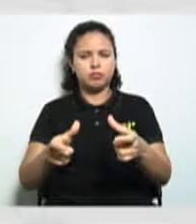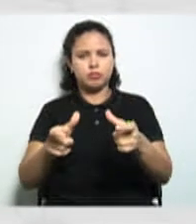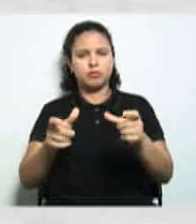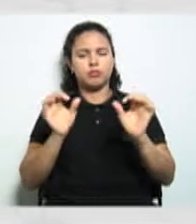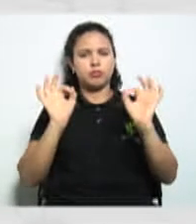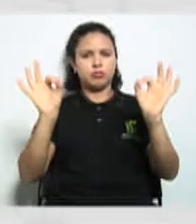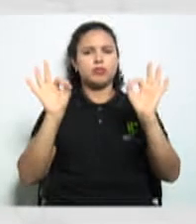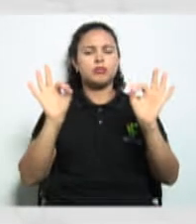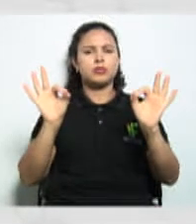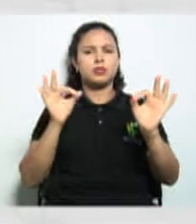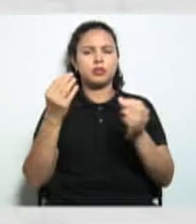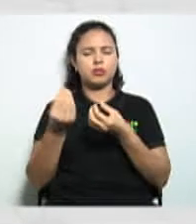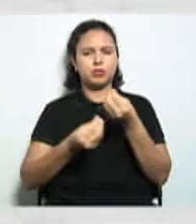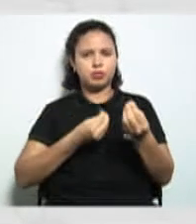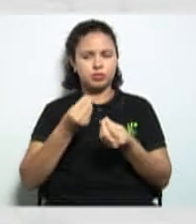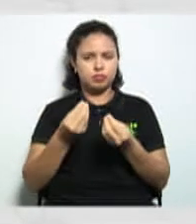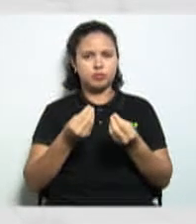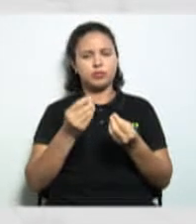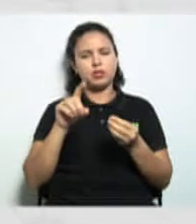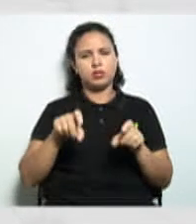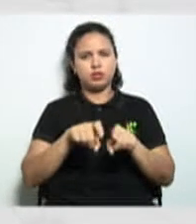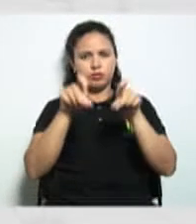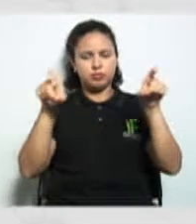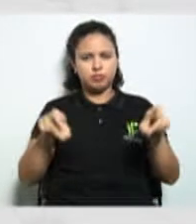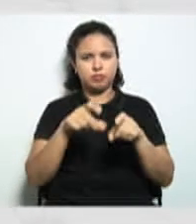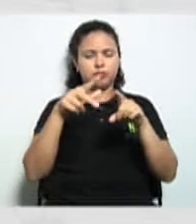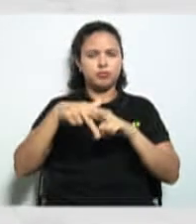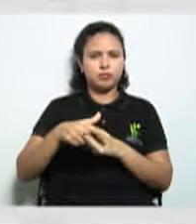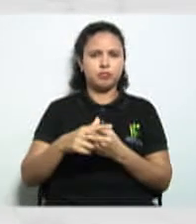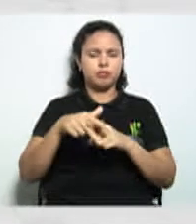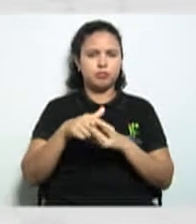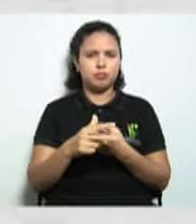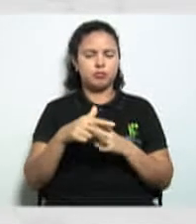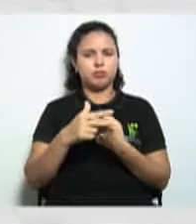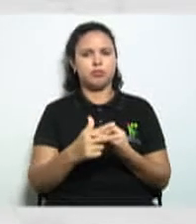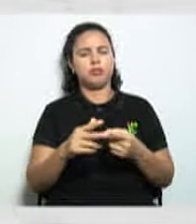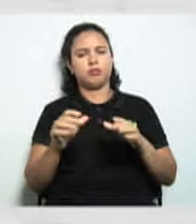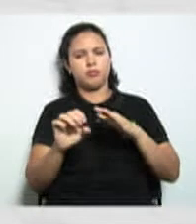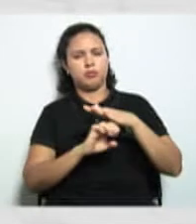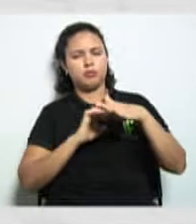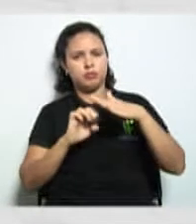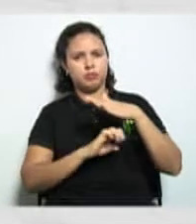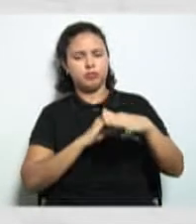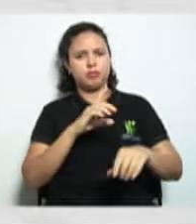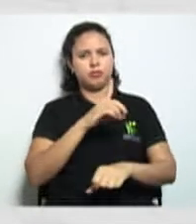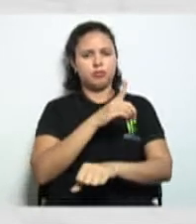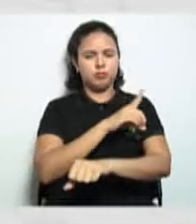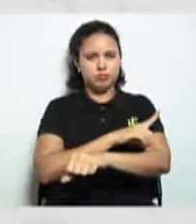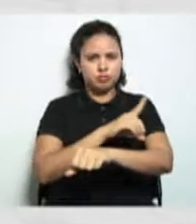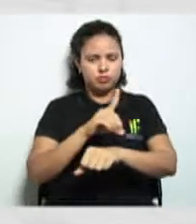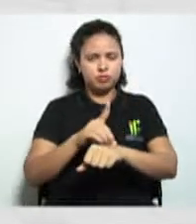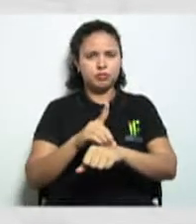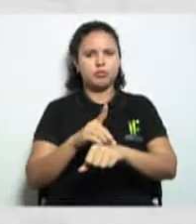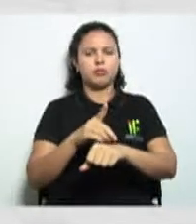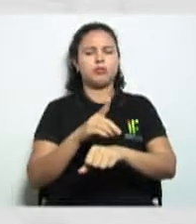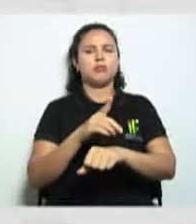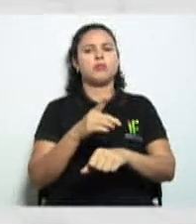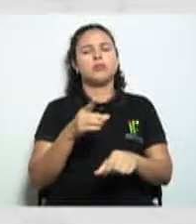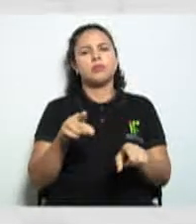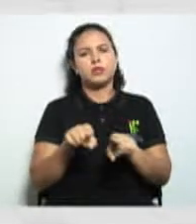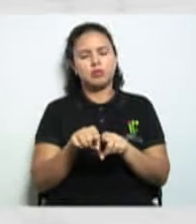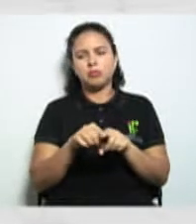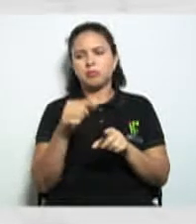especiais, tais como laboratórios, oficinas, empresas pedagógicas, ateliês e outros, bem